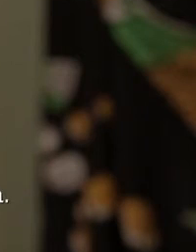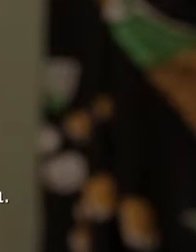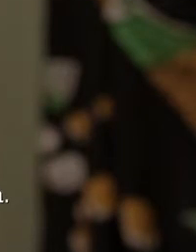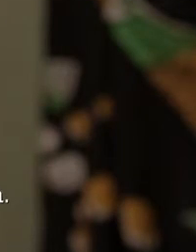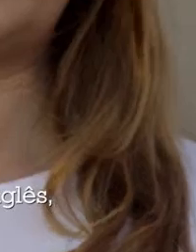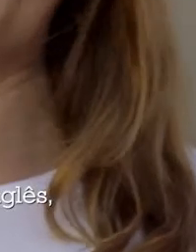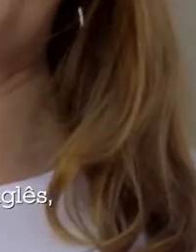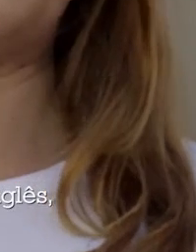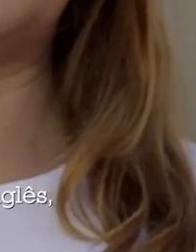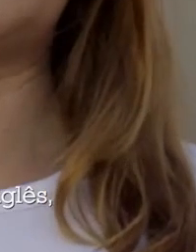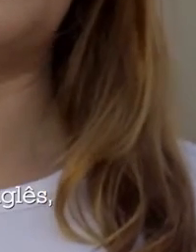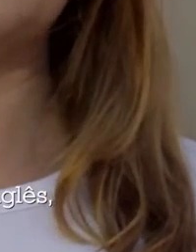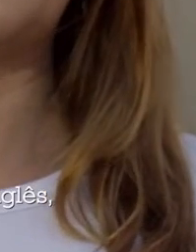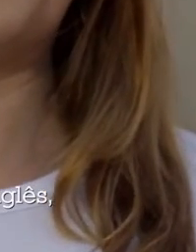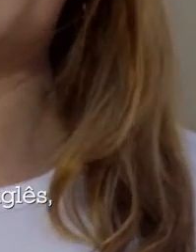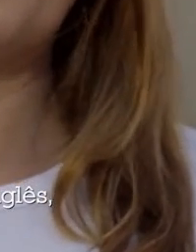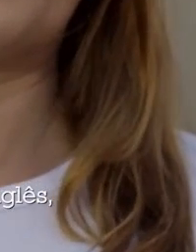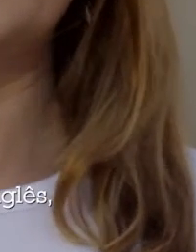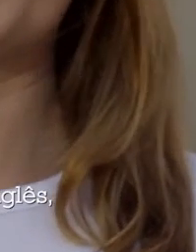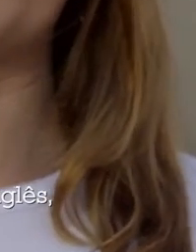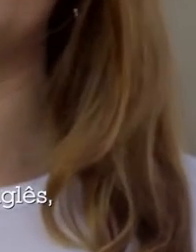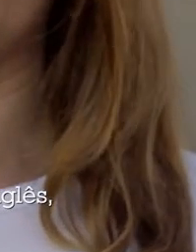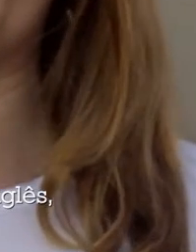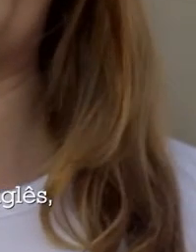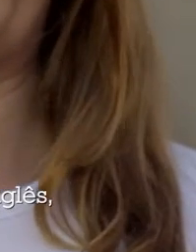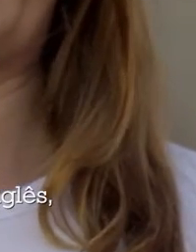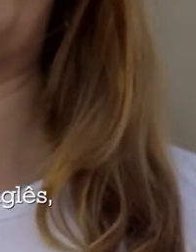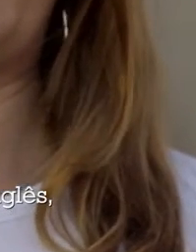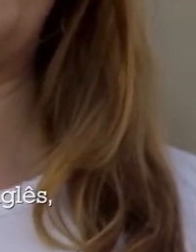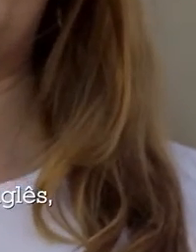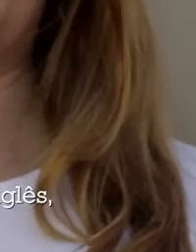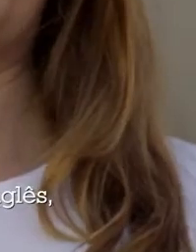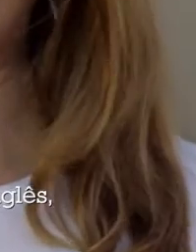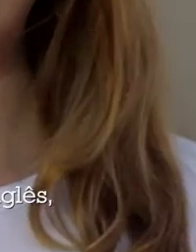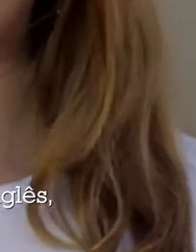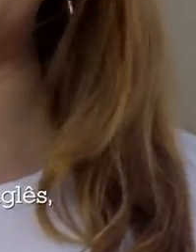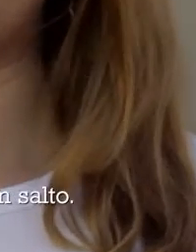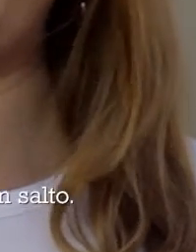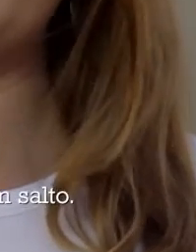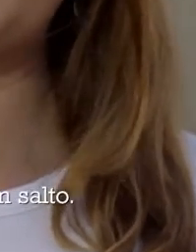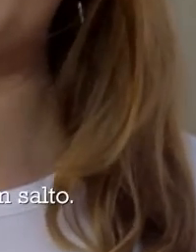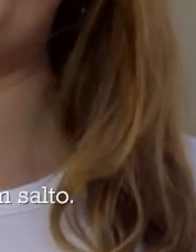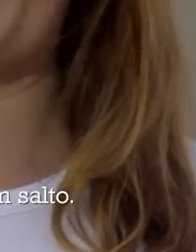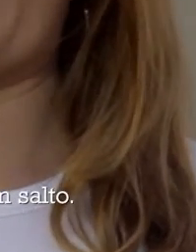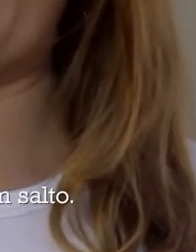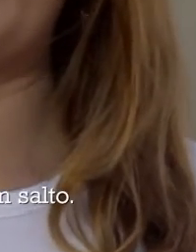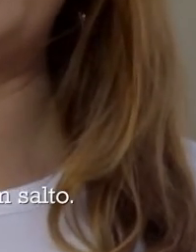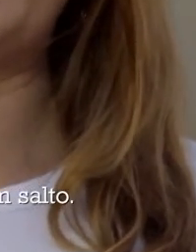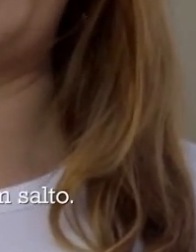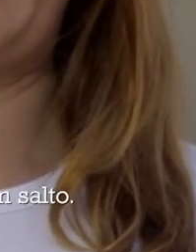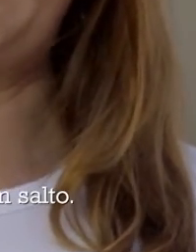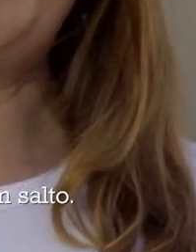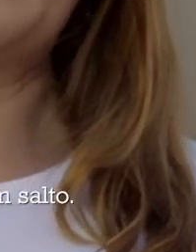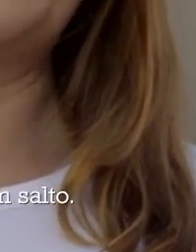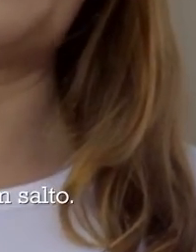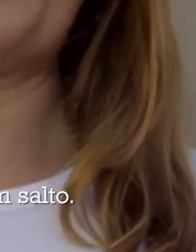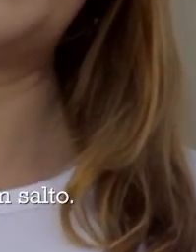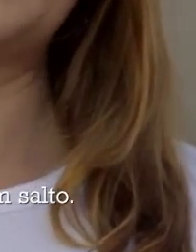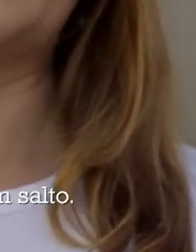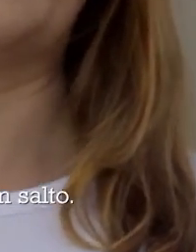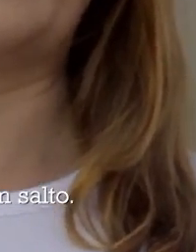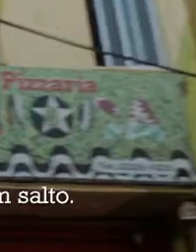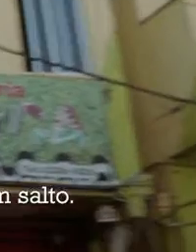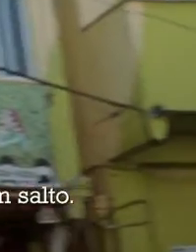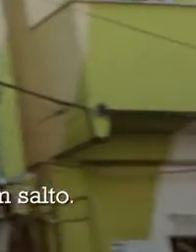essa segurança. 5 anos atrás, eu não me via estudando inglês, francês, espanhol, né?